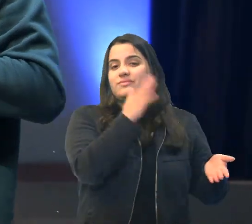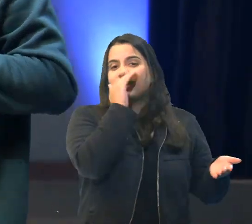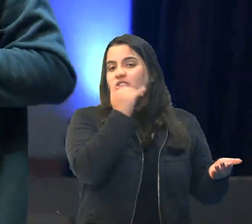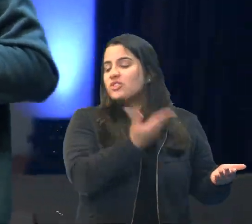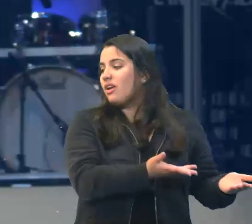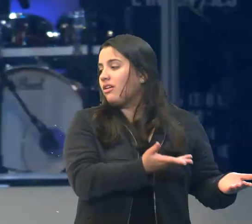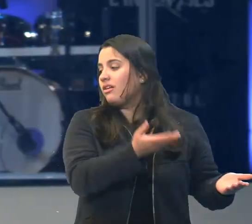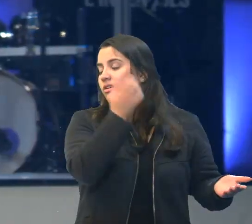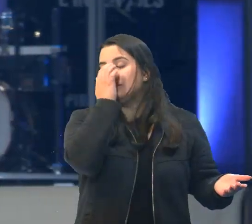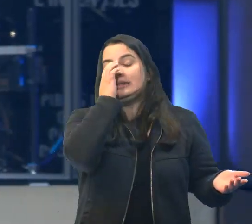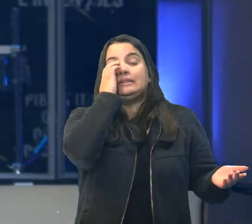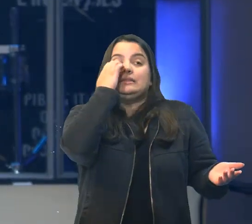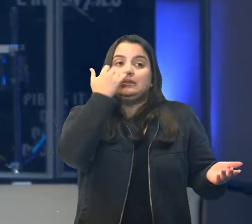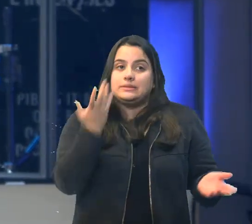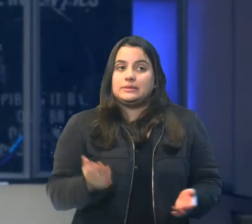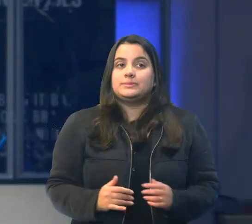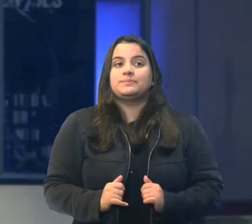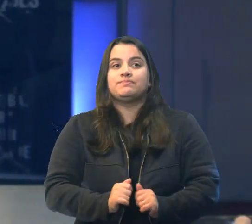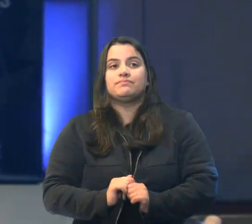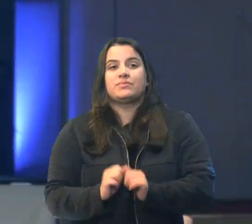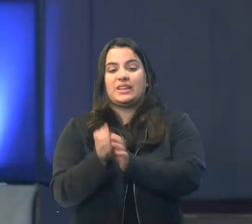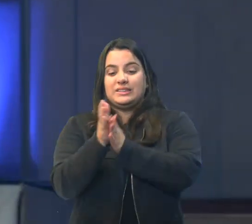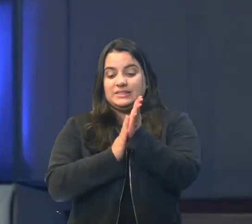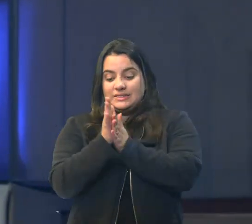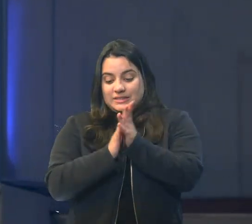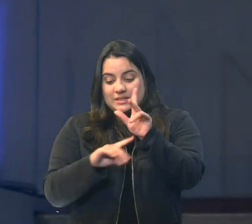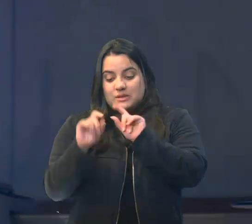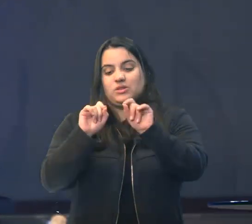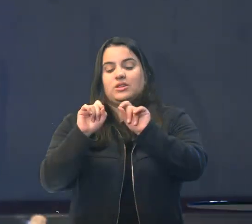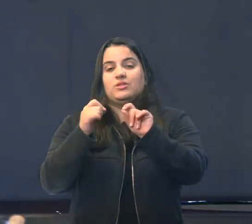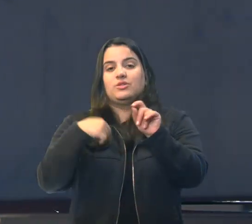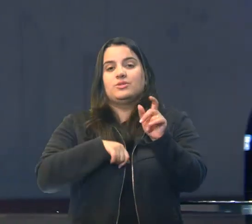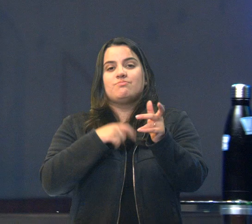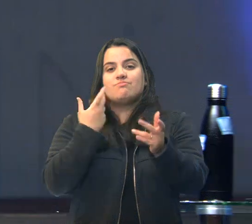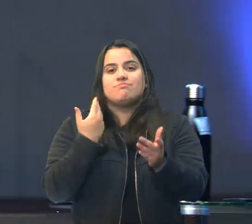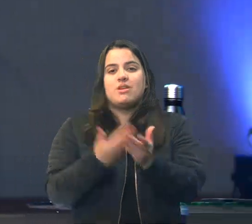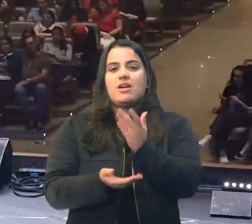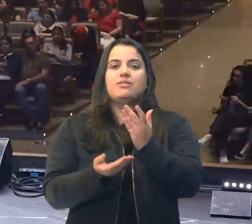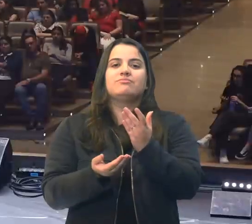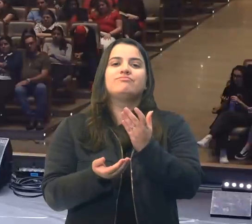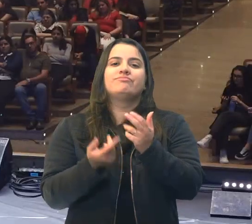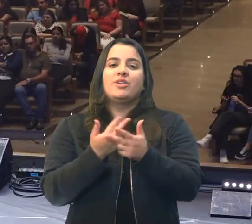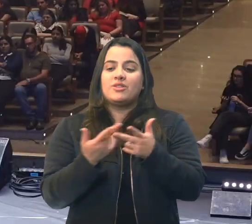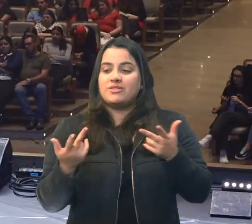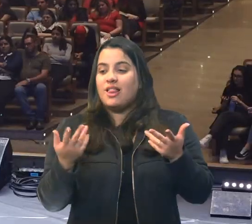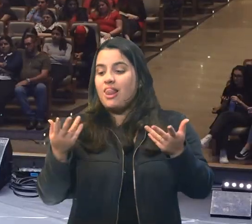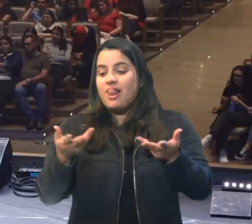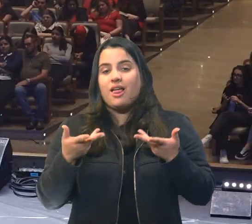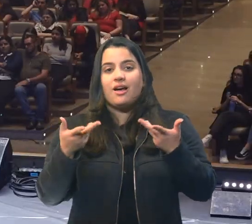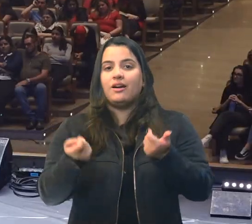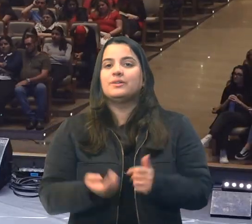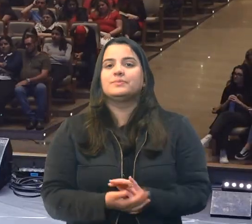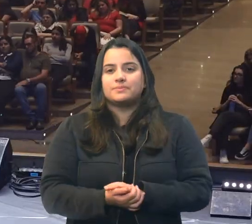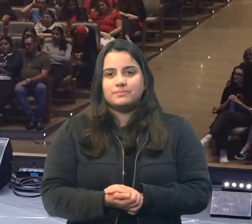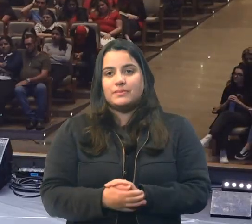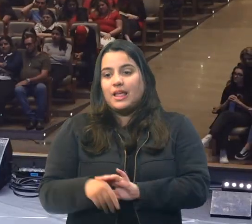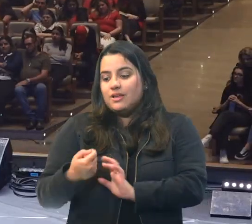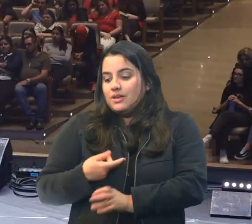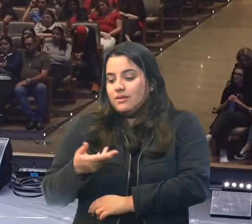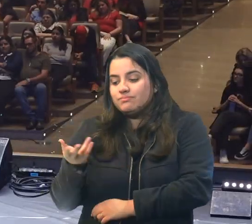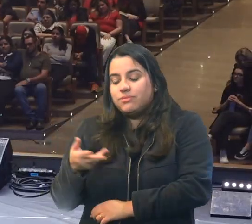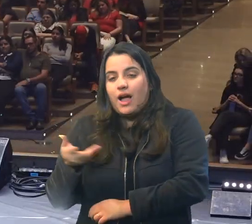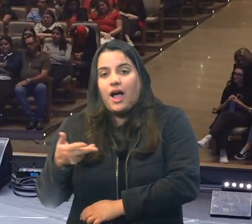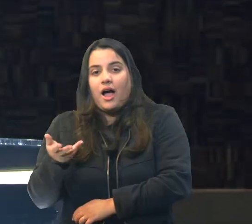A ansiedade faz com que a gente perca as coisas maravilhosas. A correria faz com que a gente perca de ver